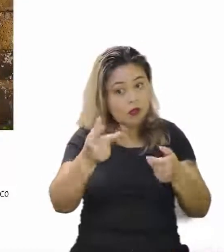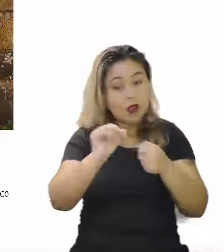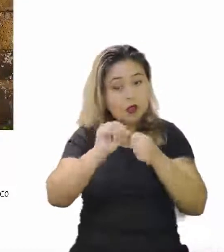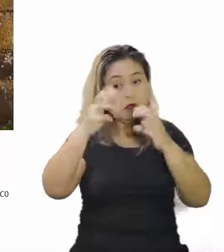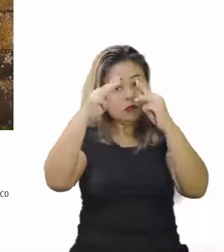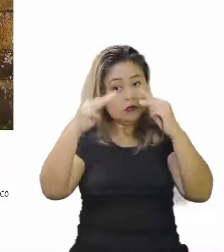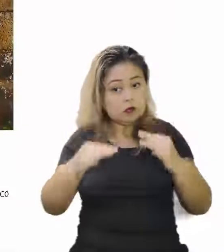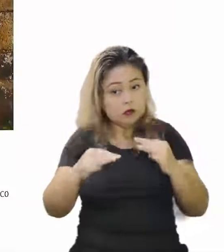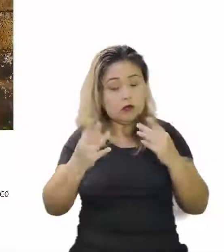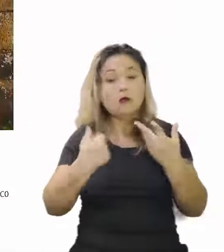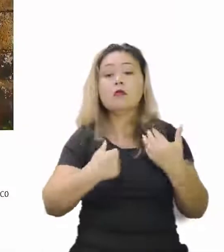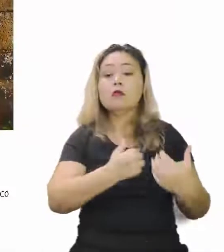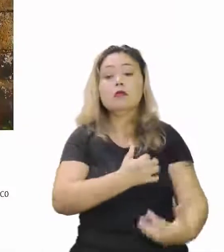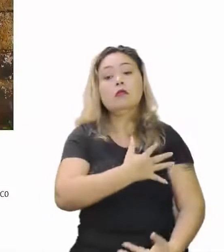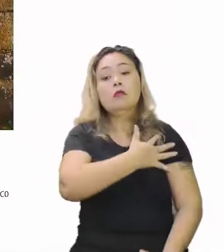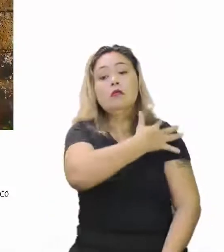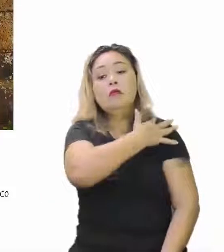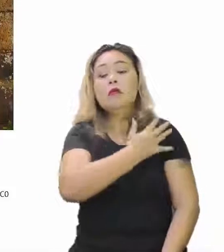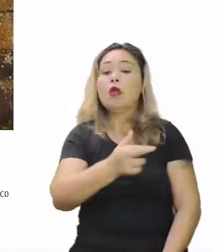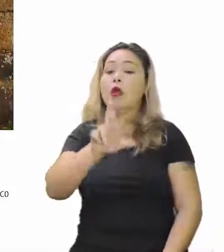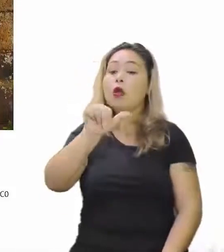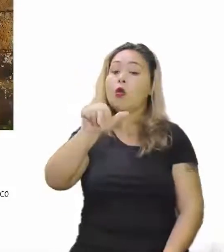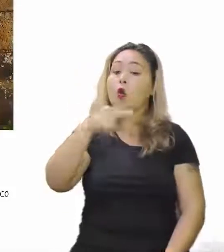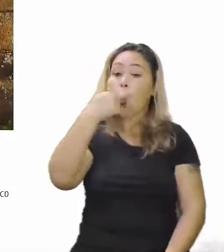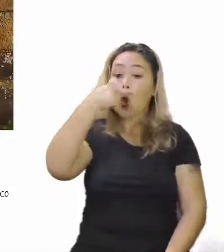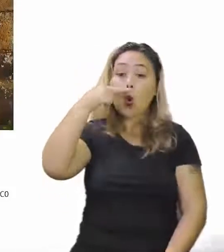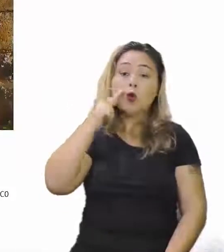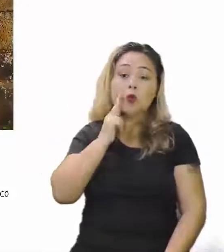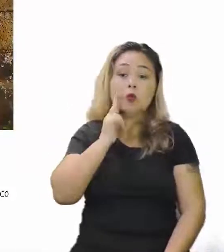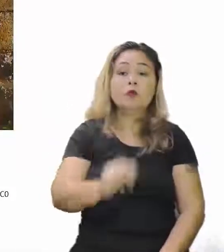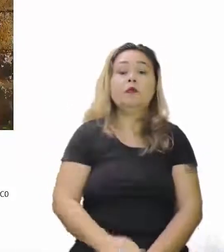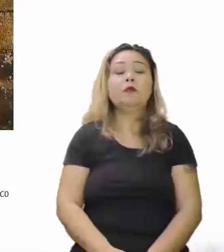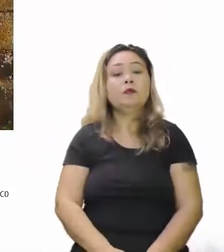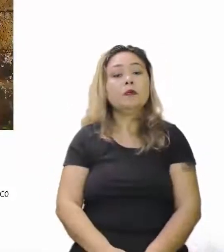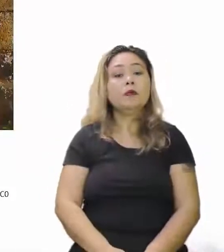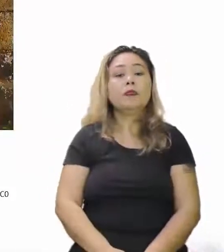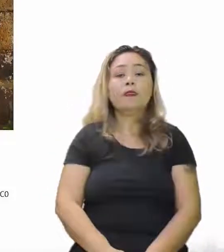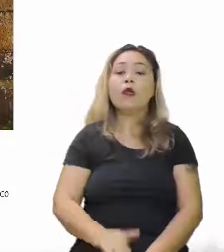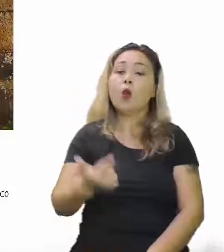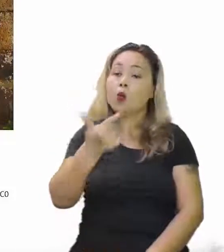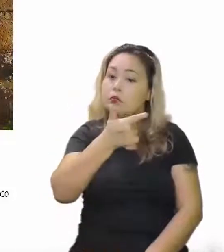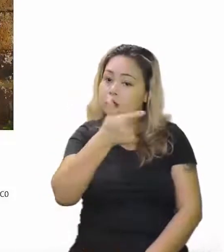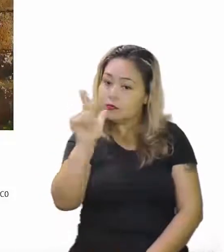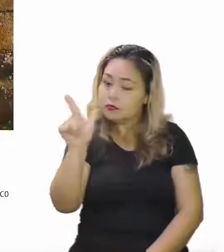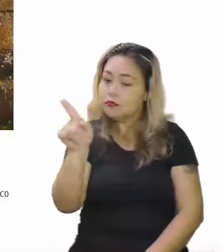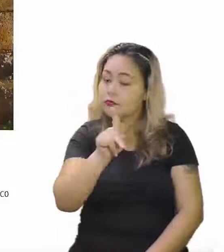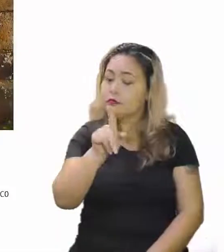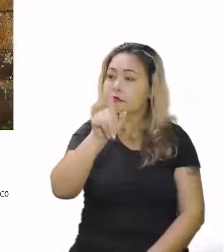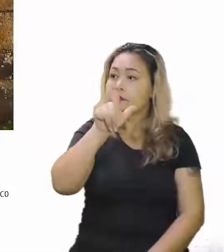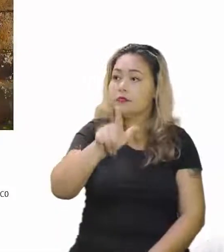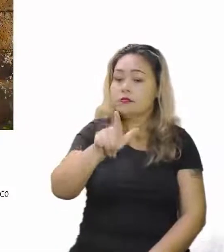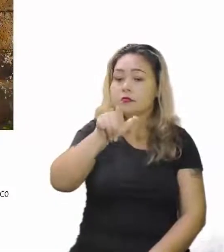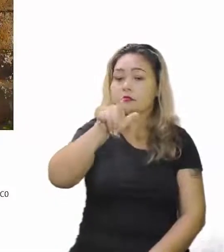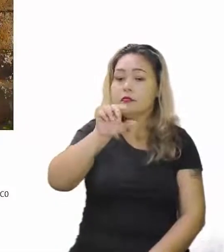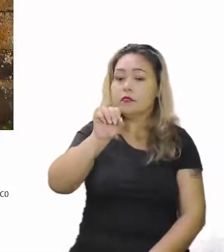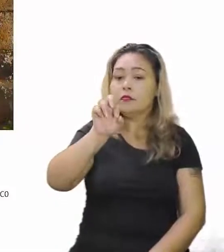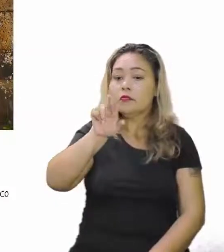o Museu do Marechal Rondon, ok? Outro ponto que o professor Lourismar é um grande